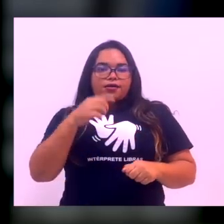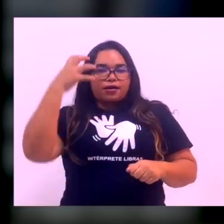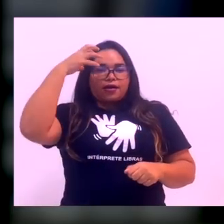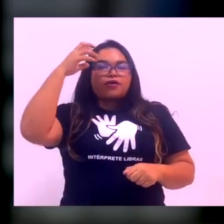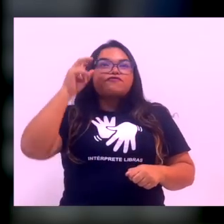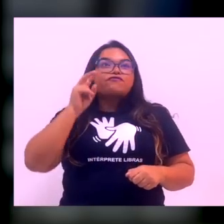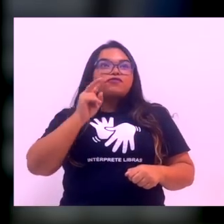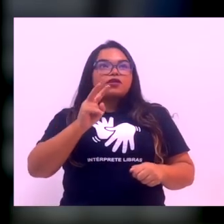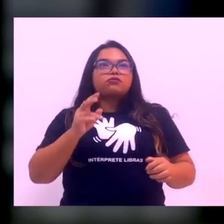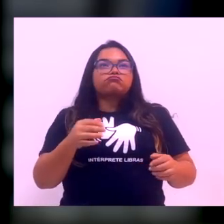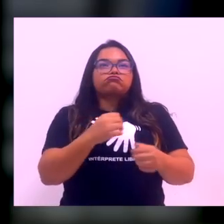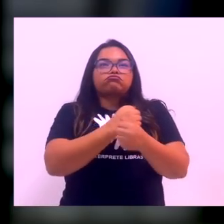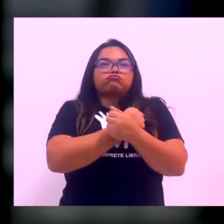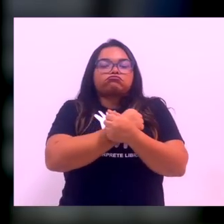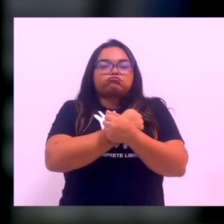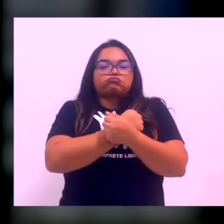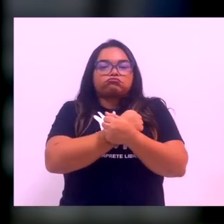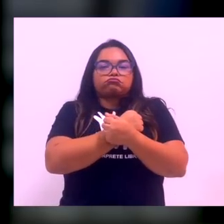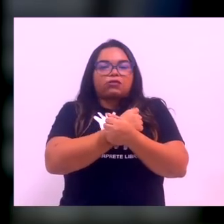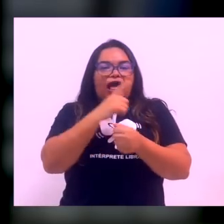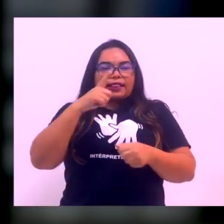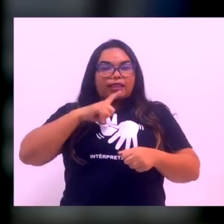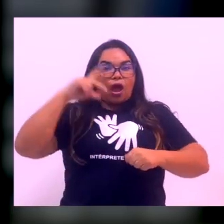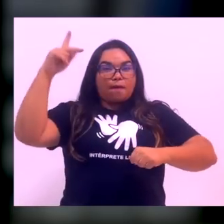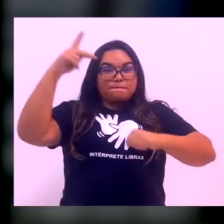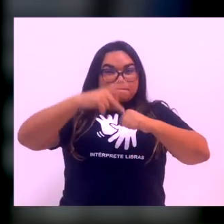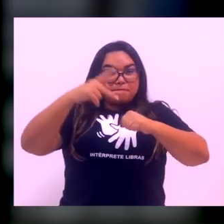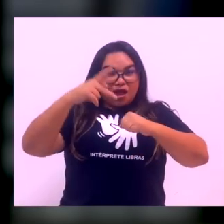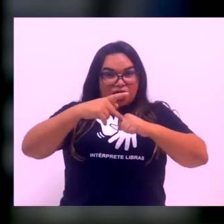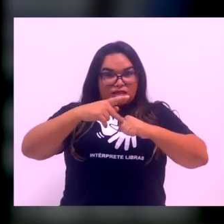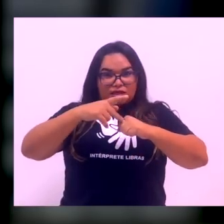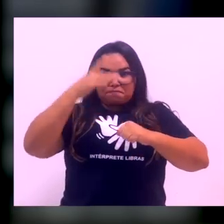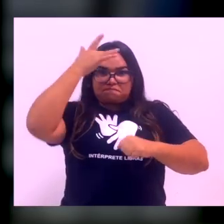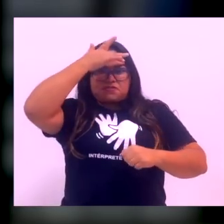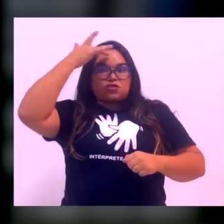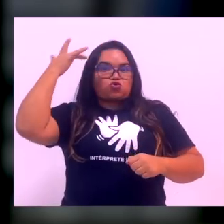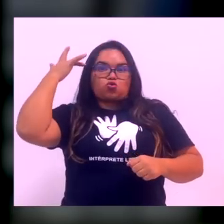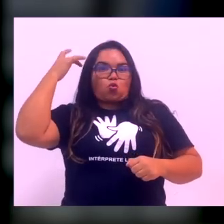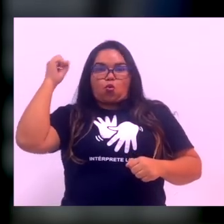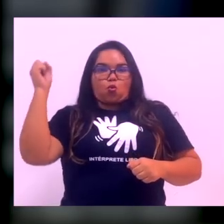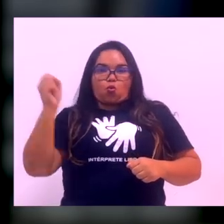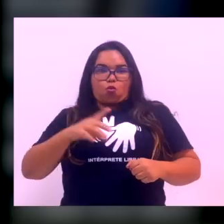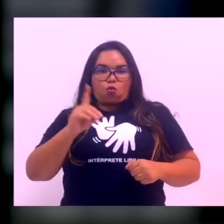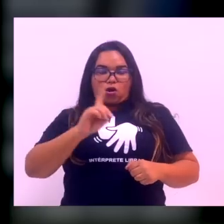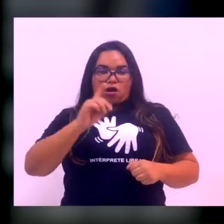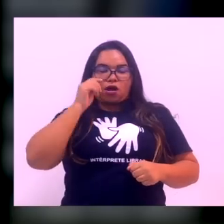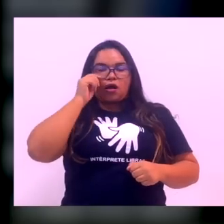uma rocha foi cortada. Prestem atenção, mas não por mãos humanas.